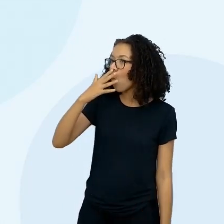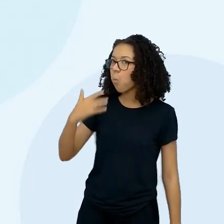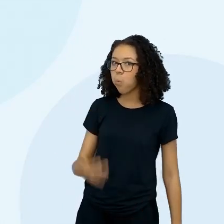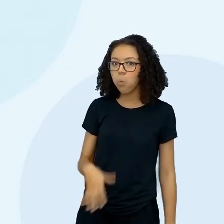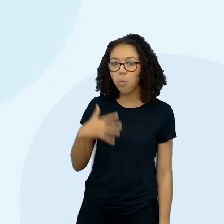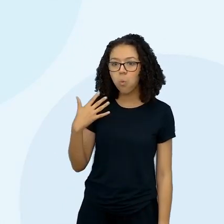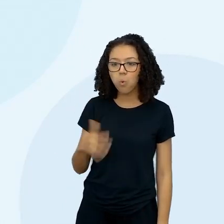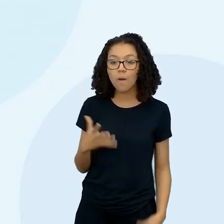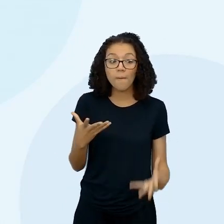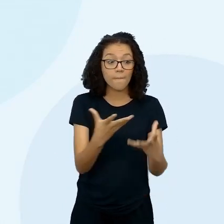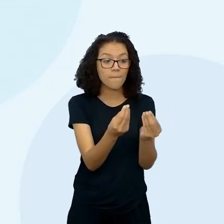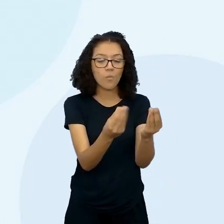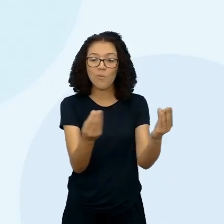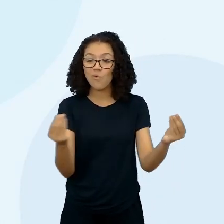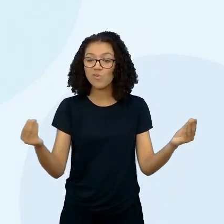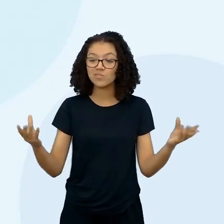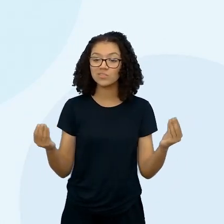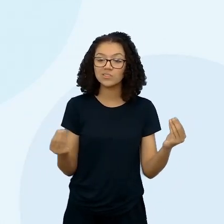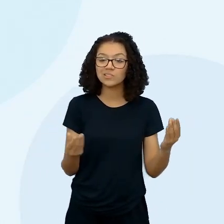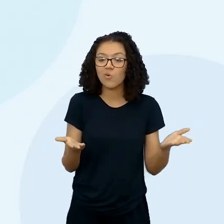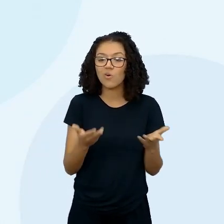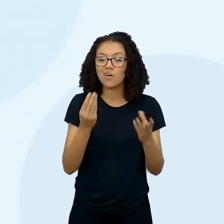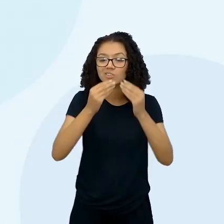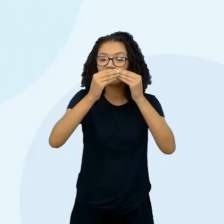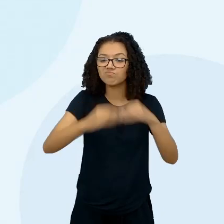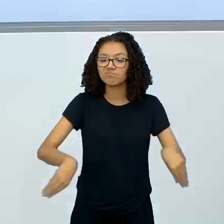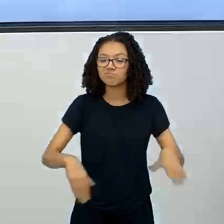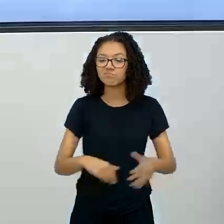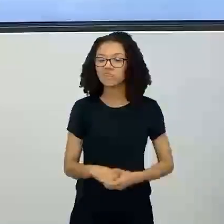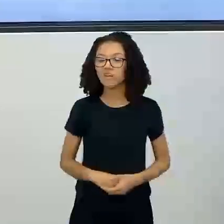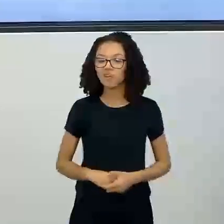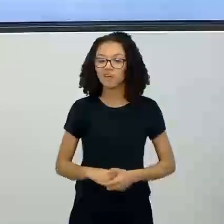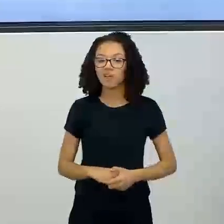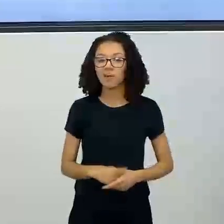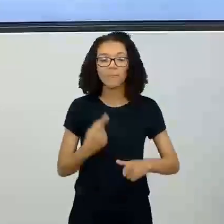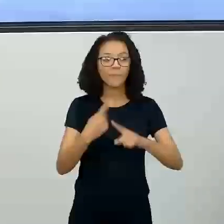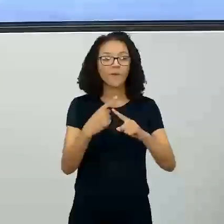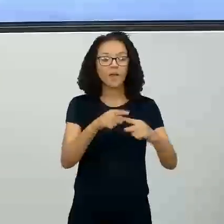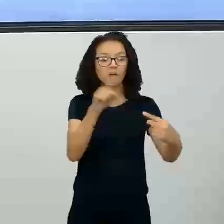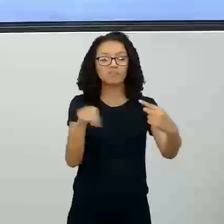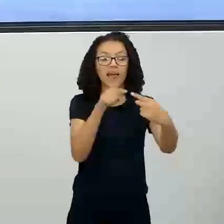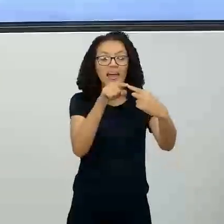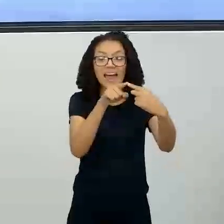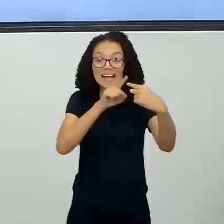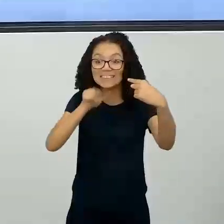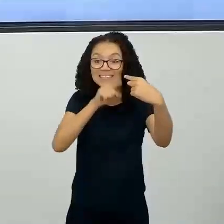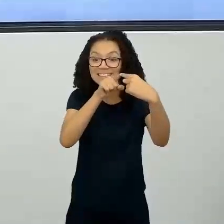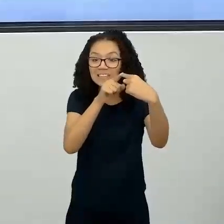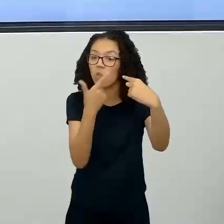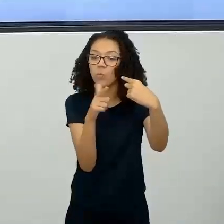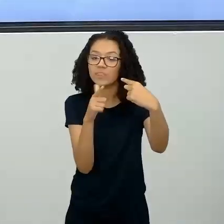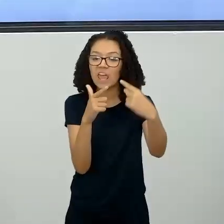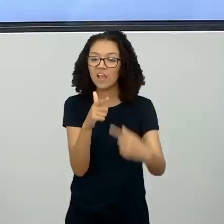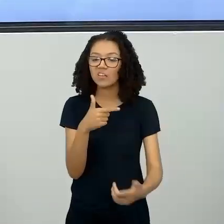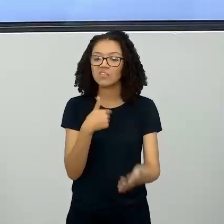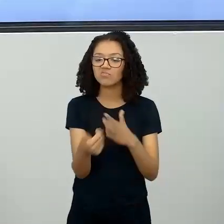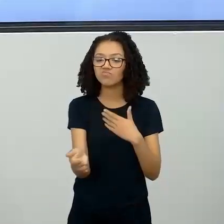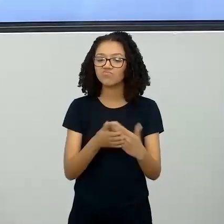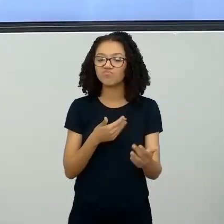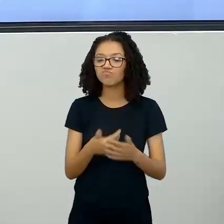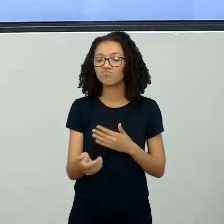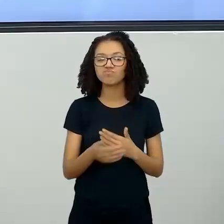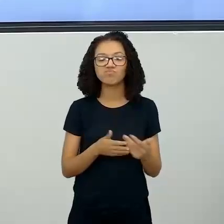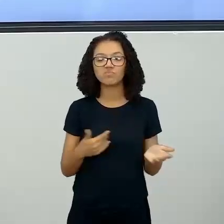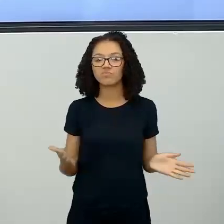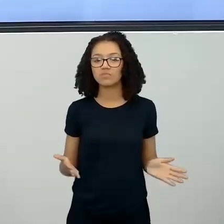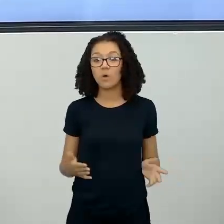desestimulando, muitas vezes, quando você não tem um foco do que você queira. Por isso que sempre falam do projeto de vida, você ter um projeto de